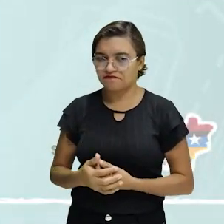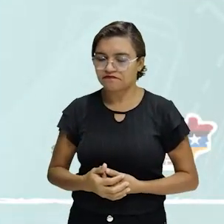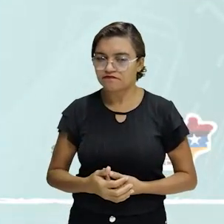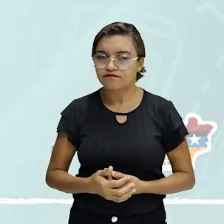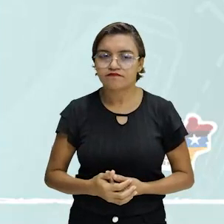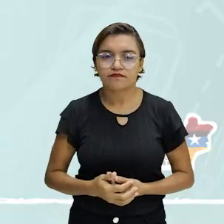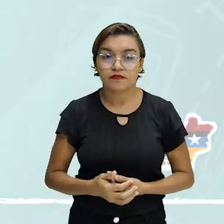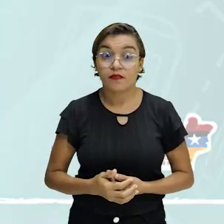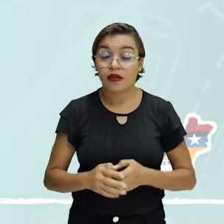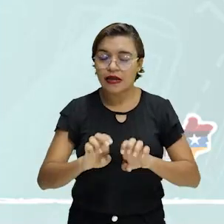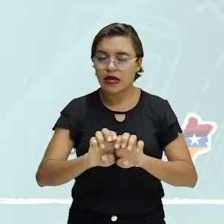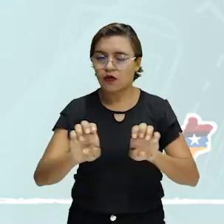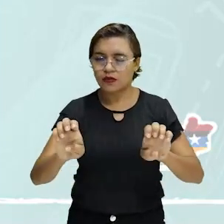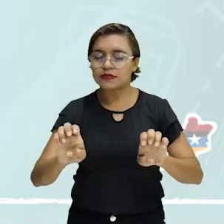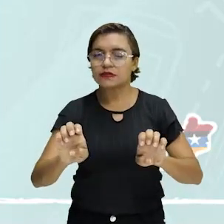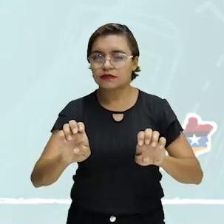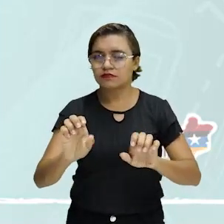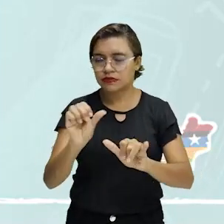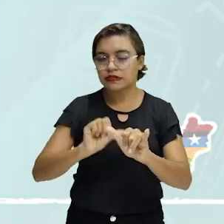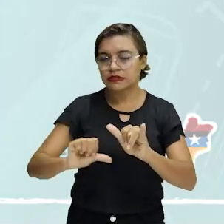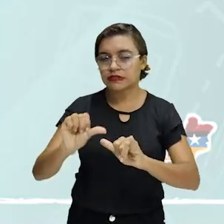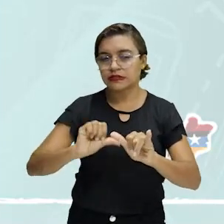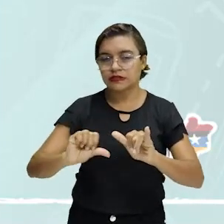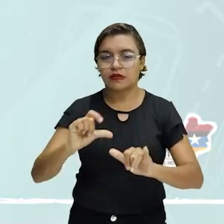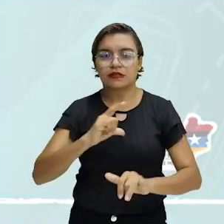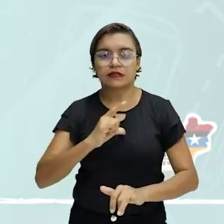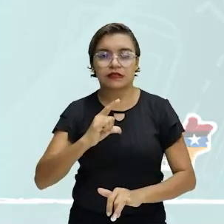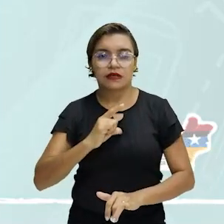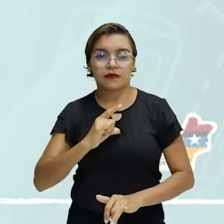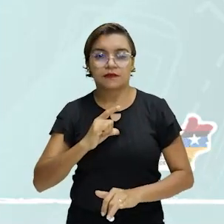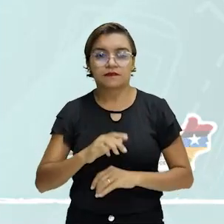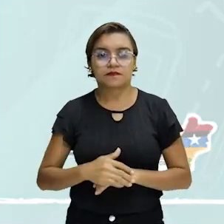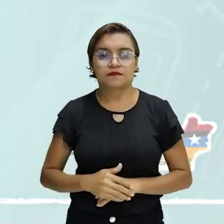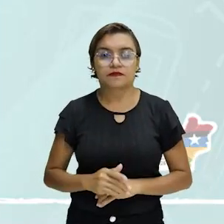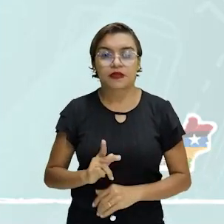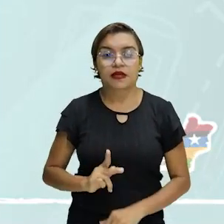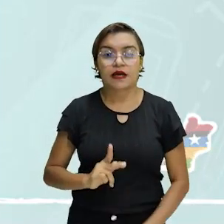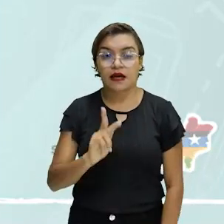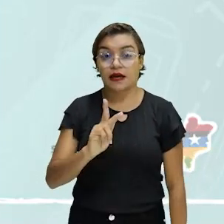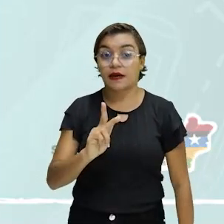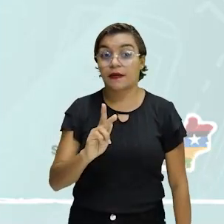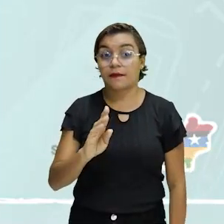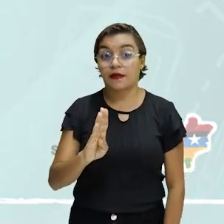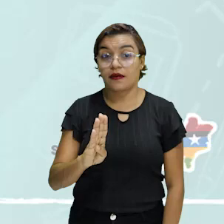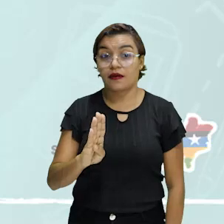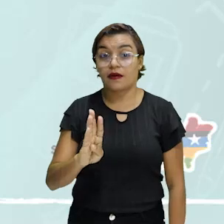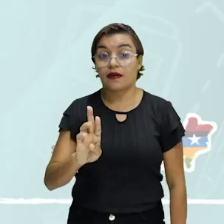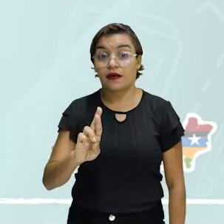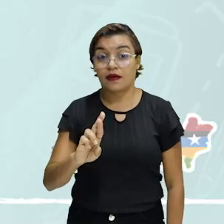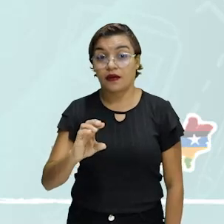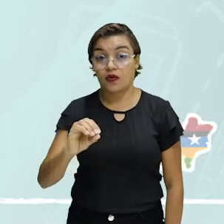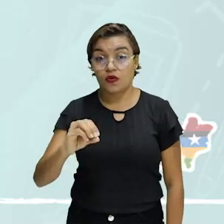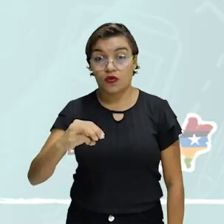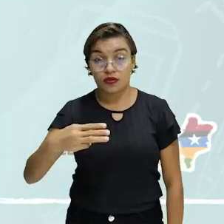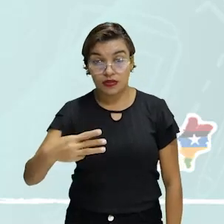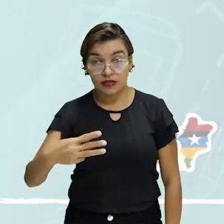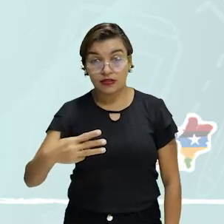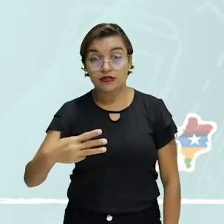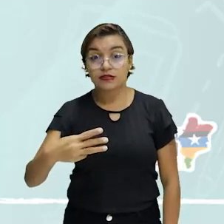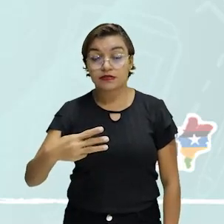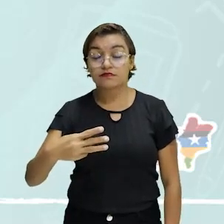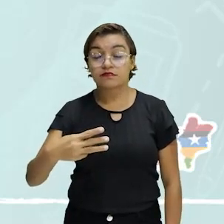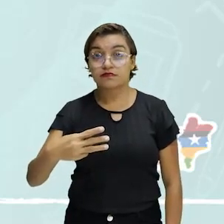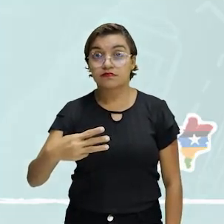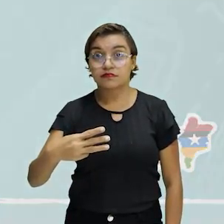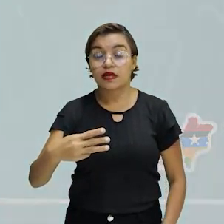gente equacionar a reação Então eu tenho o kbro3 Né o bromato de potássio